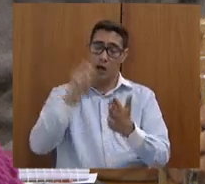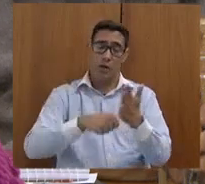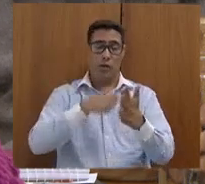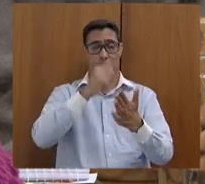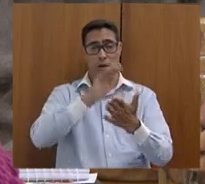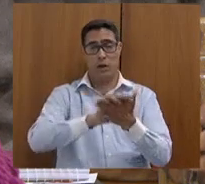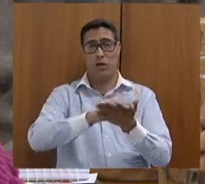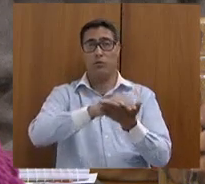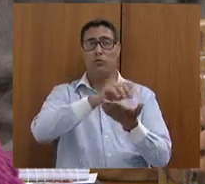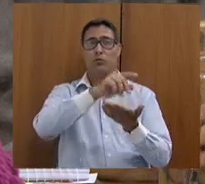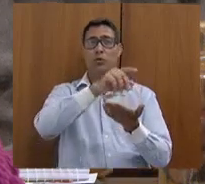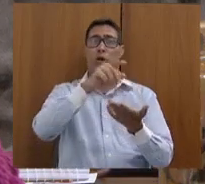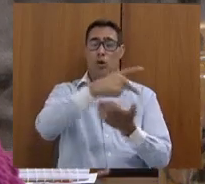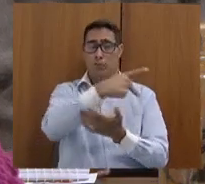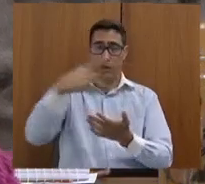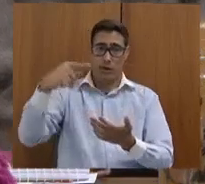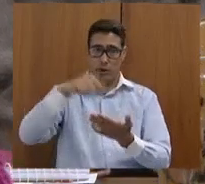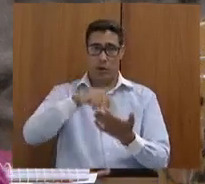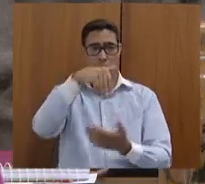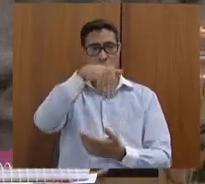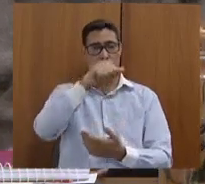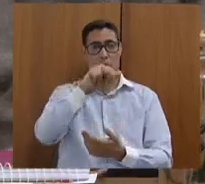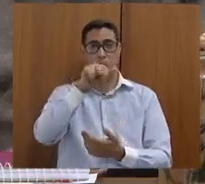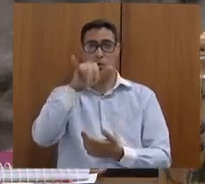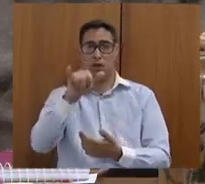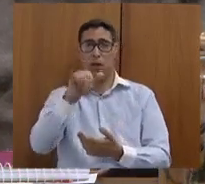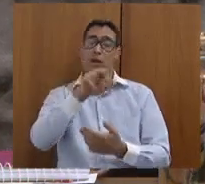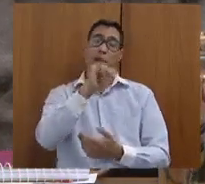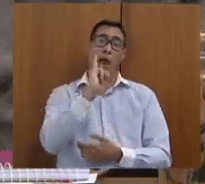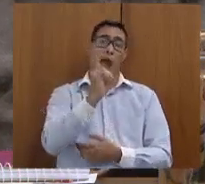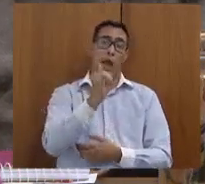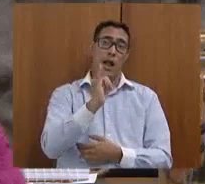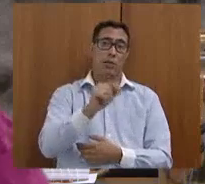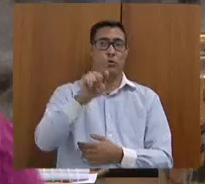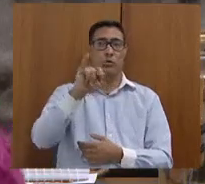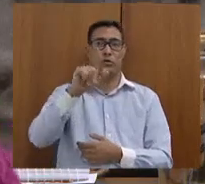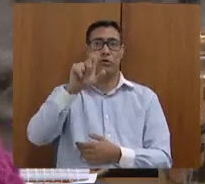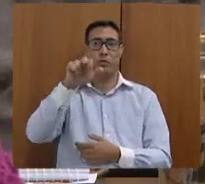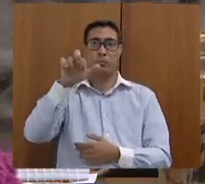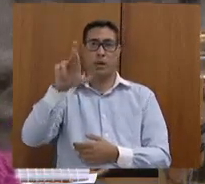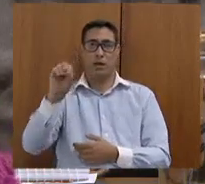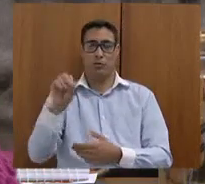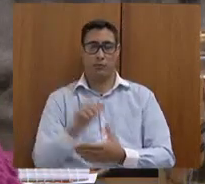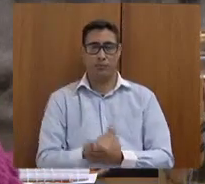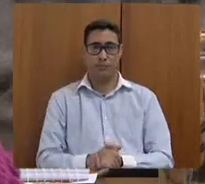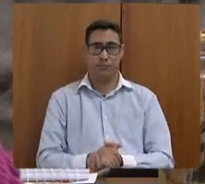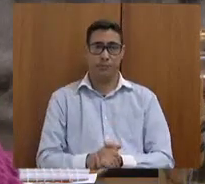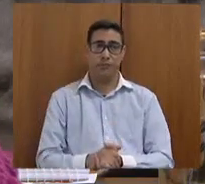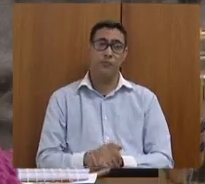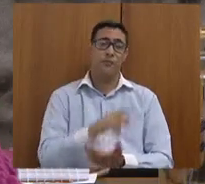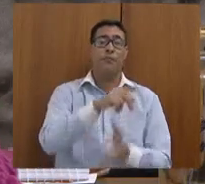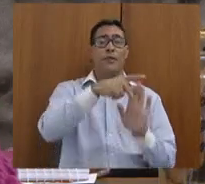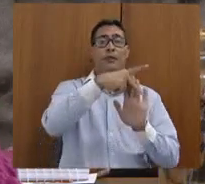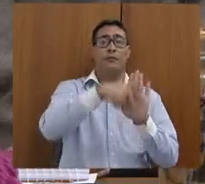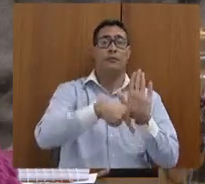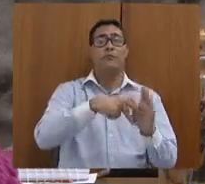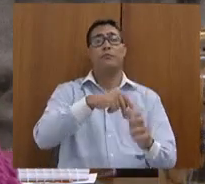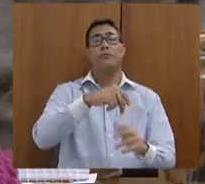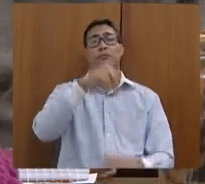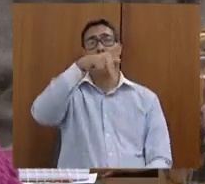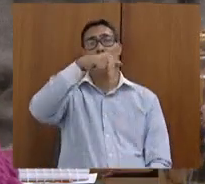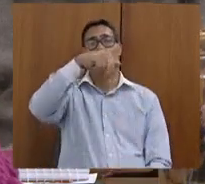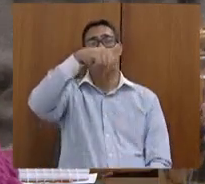à época Mauri Torres e pelo relator Gilberto Diniz aqui do parecer do MP das contas